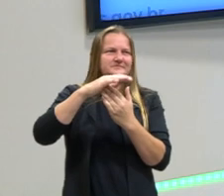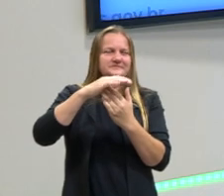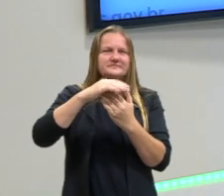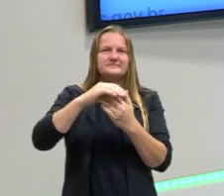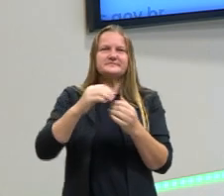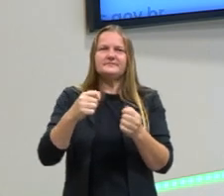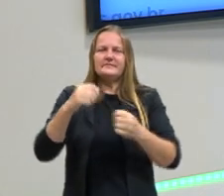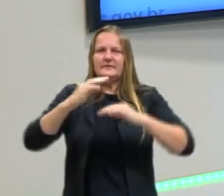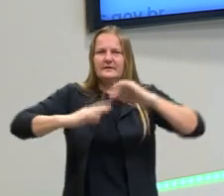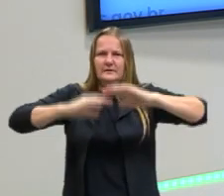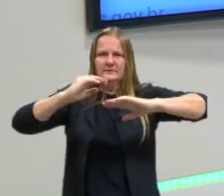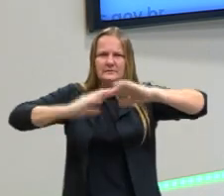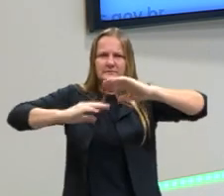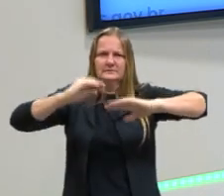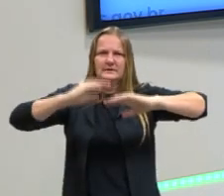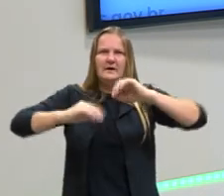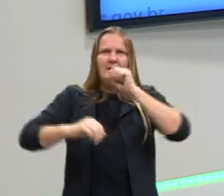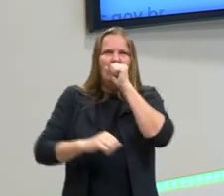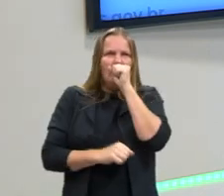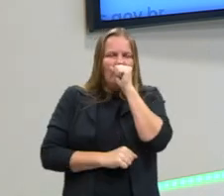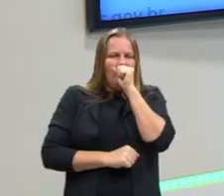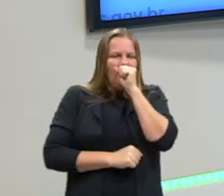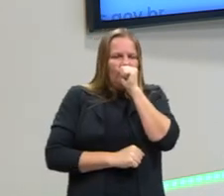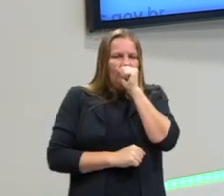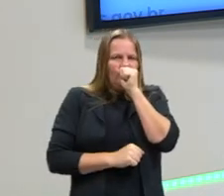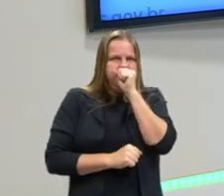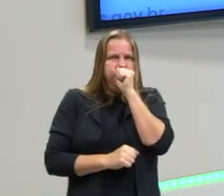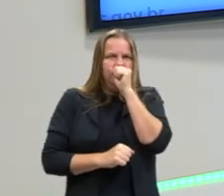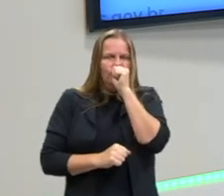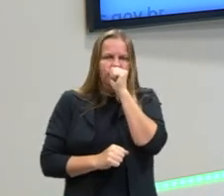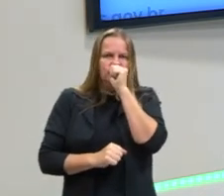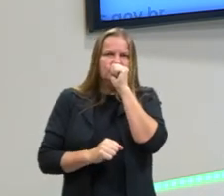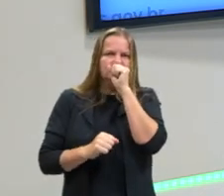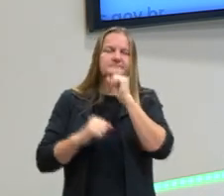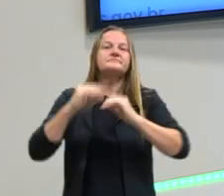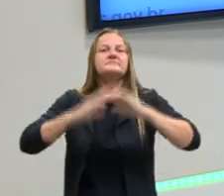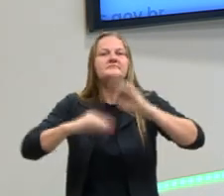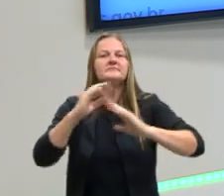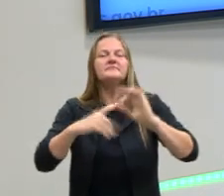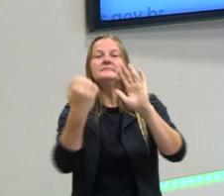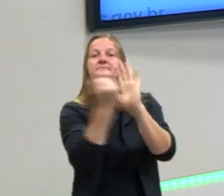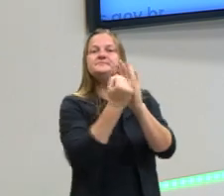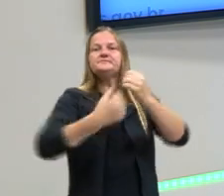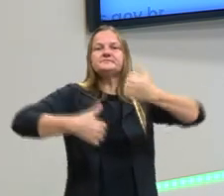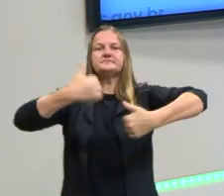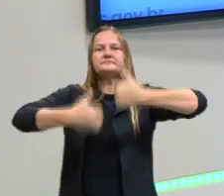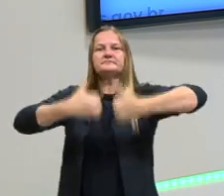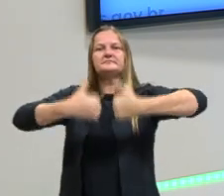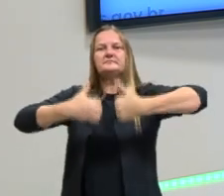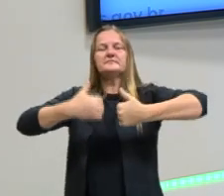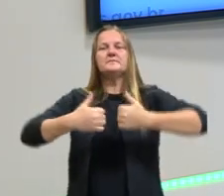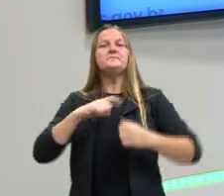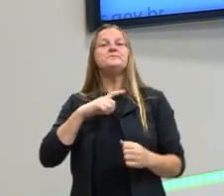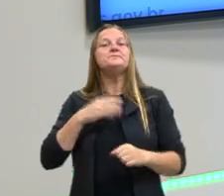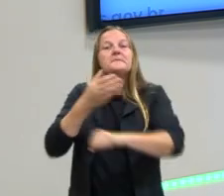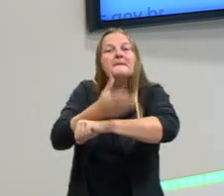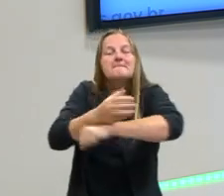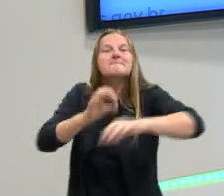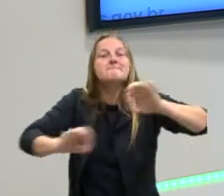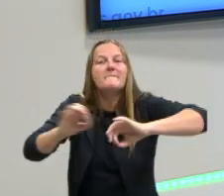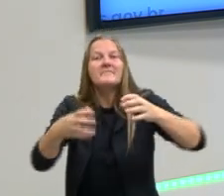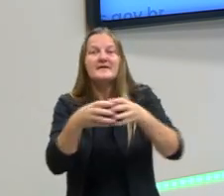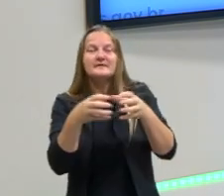de que forma que eu vou estudar o fenômeno por exemplo do futebol se eu faço parte de uma torcida